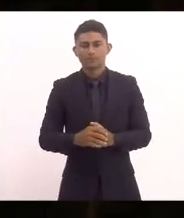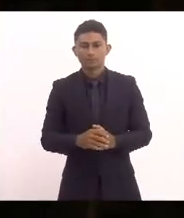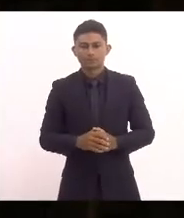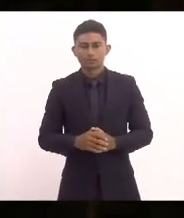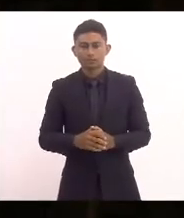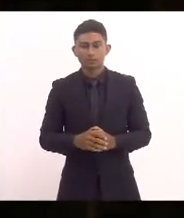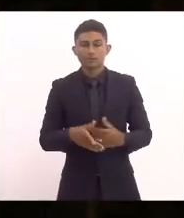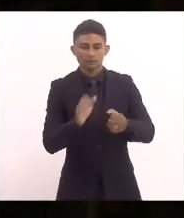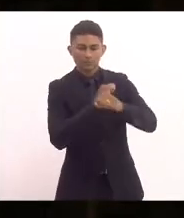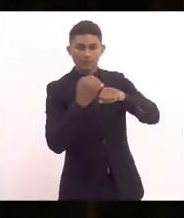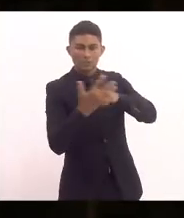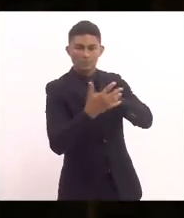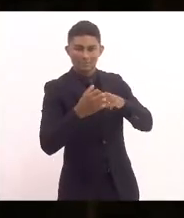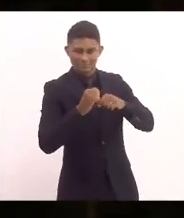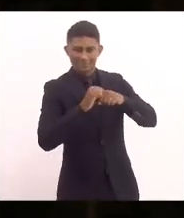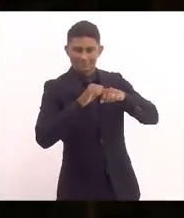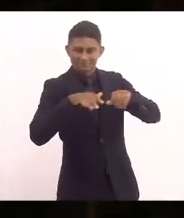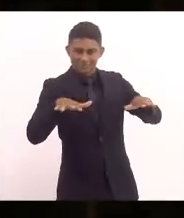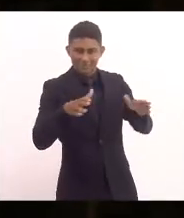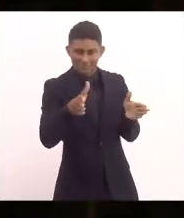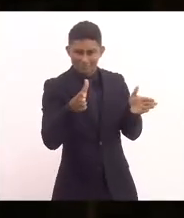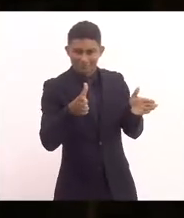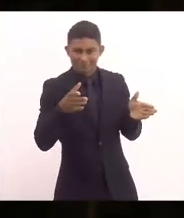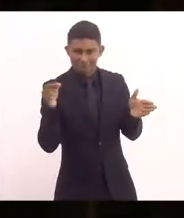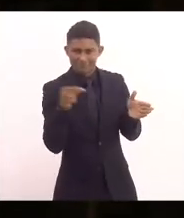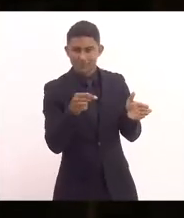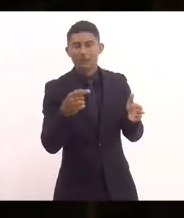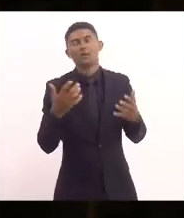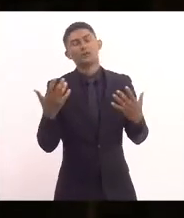A pandemia do Covid-19